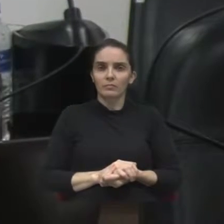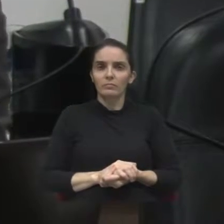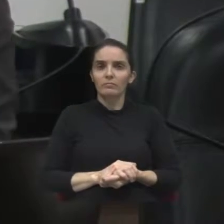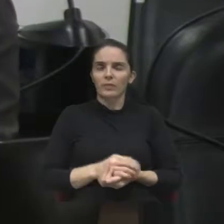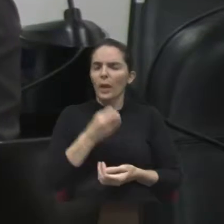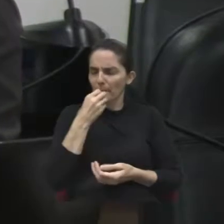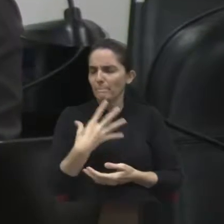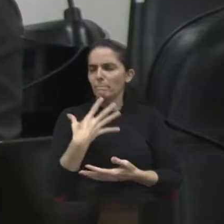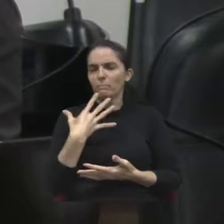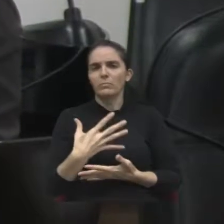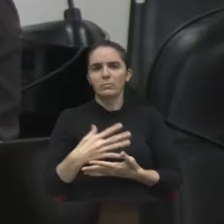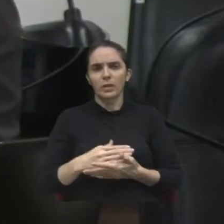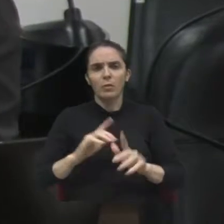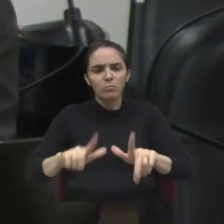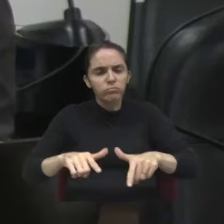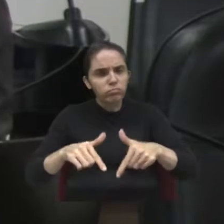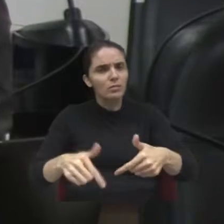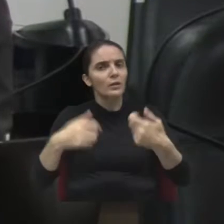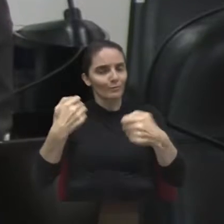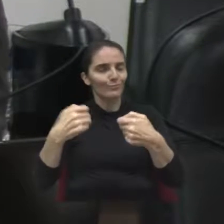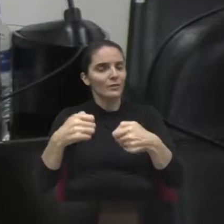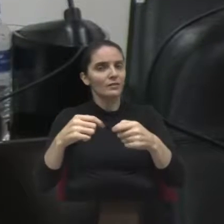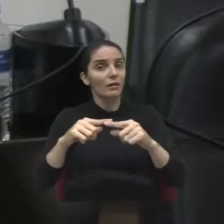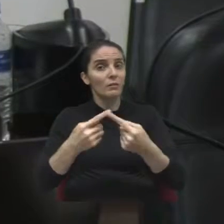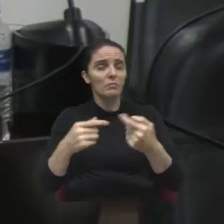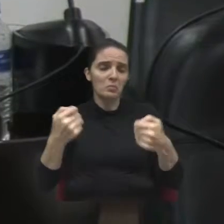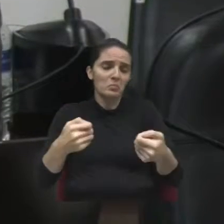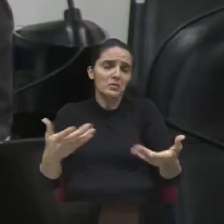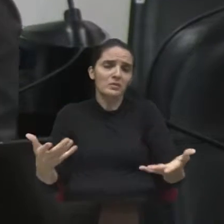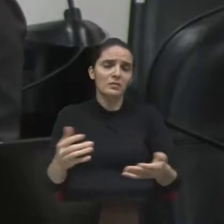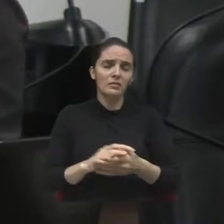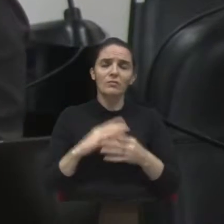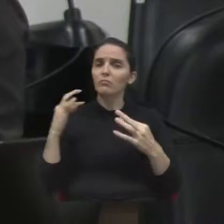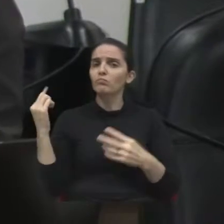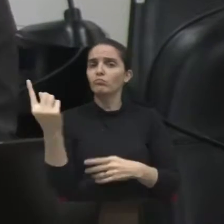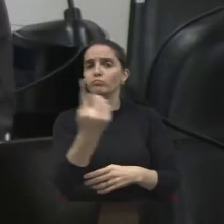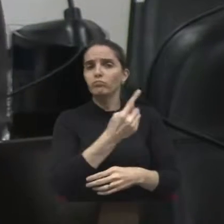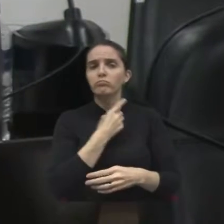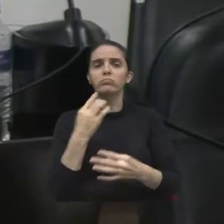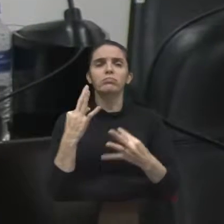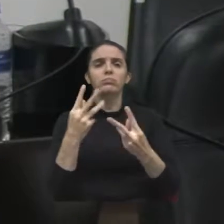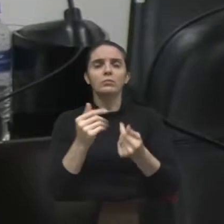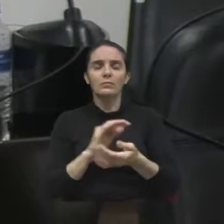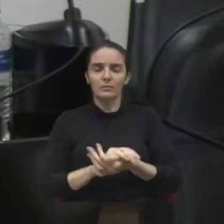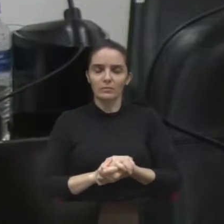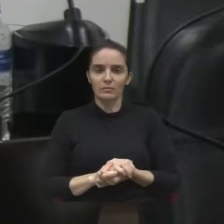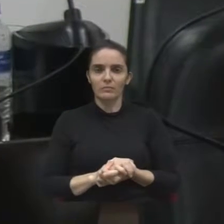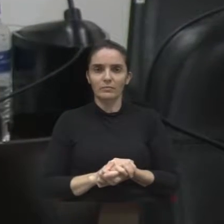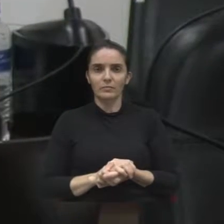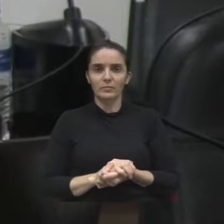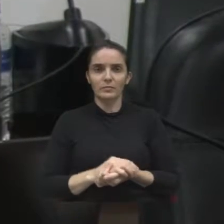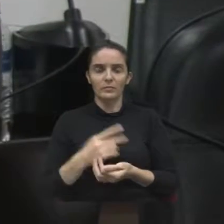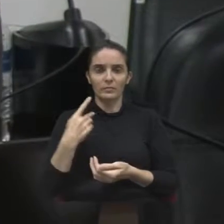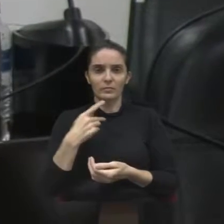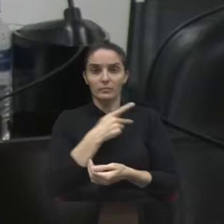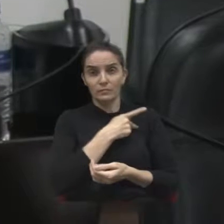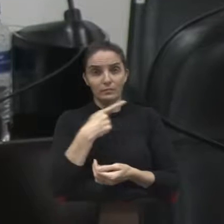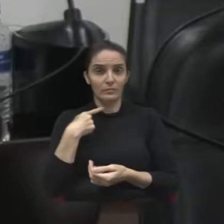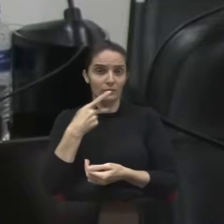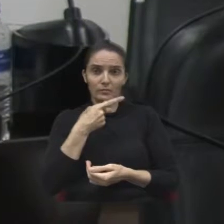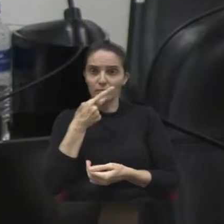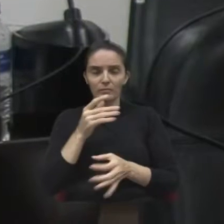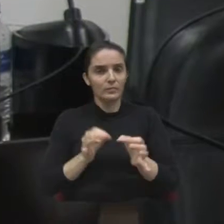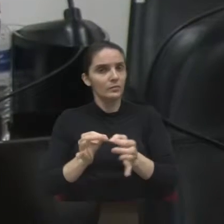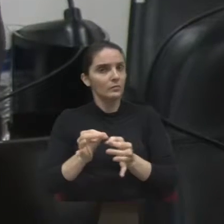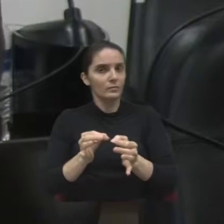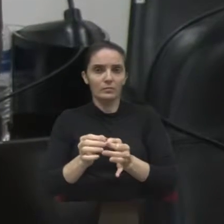disse, que devemos enfrentar todos nós, e o pastor já disse que não é um projeto punitivo. Quero